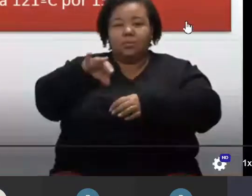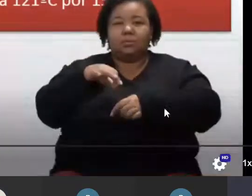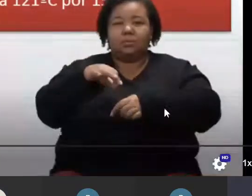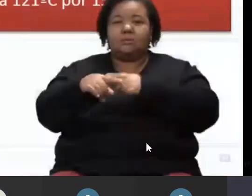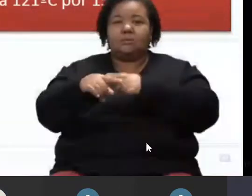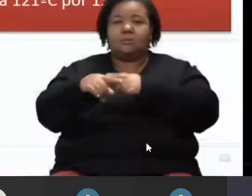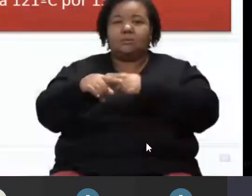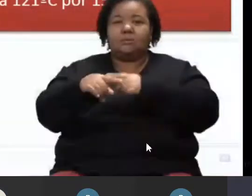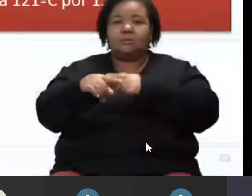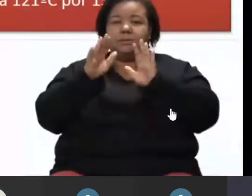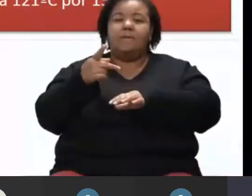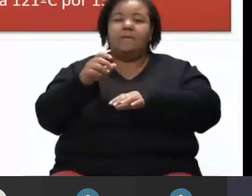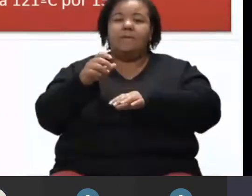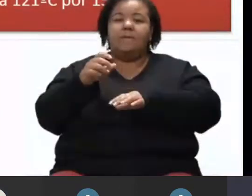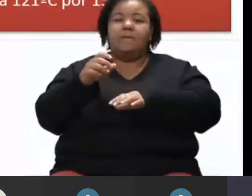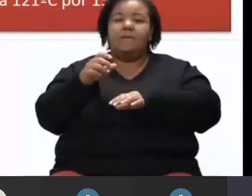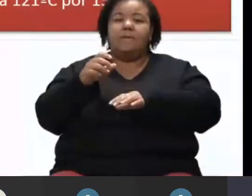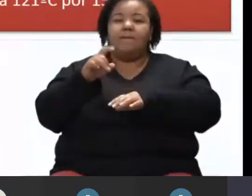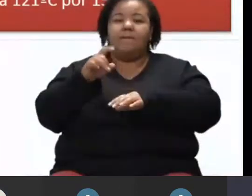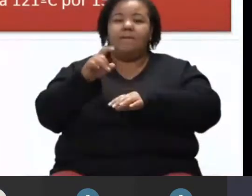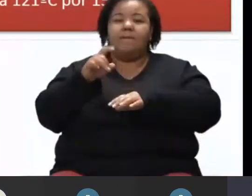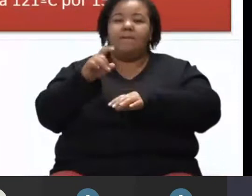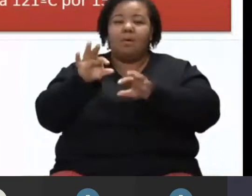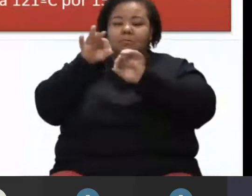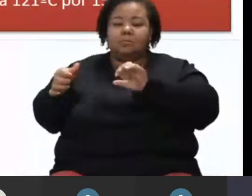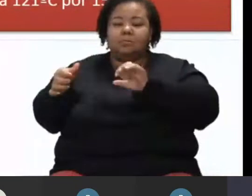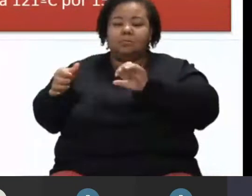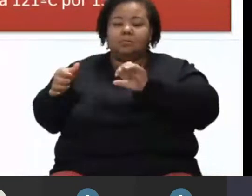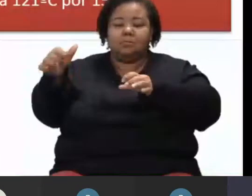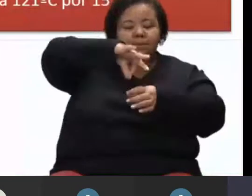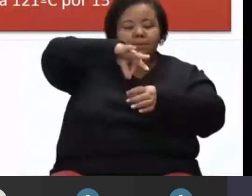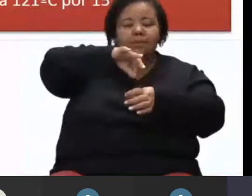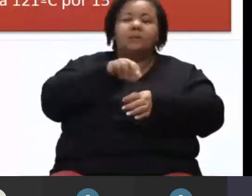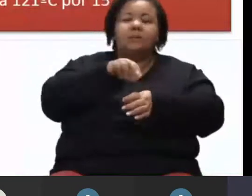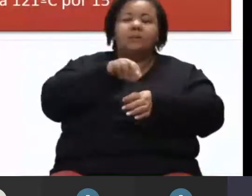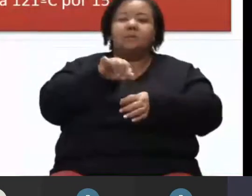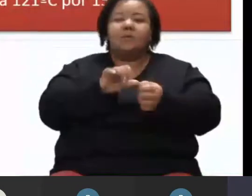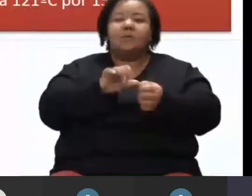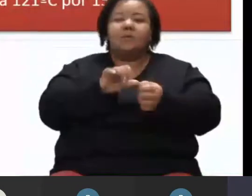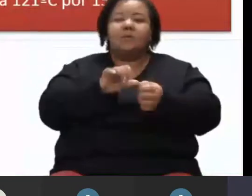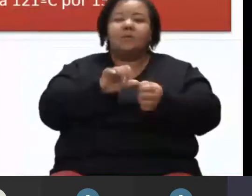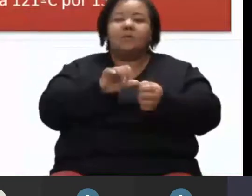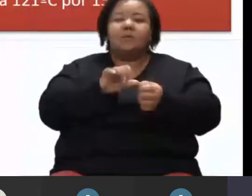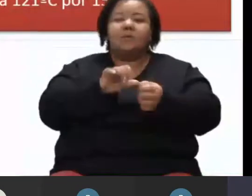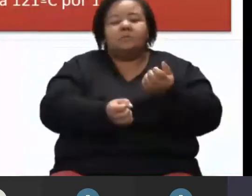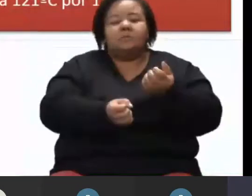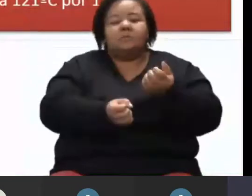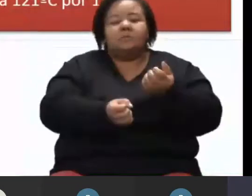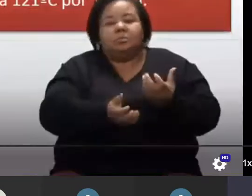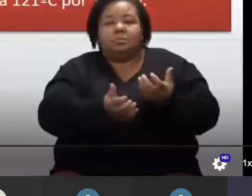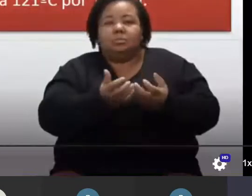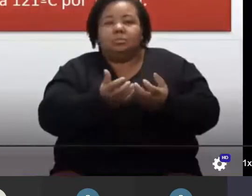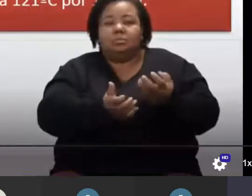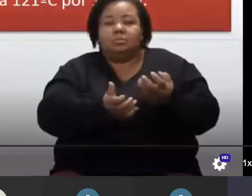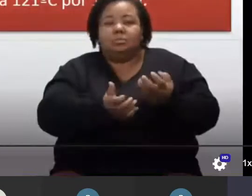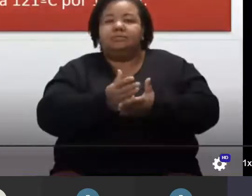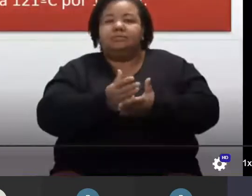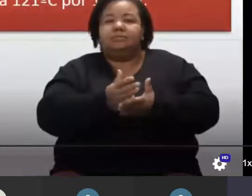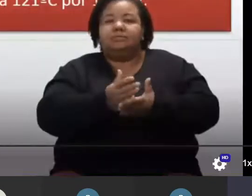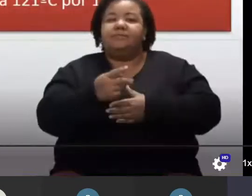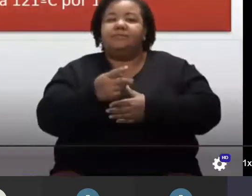você diluiu esse pó, que é o pó do meio de cultura, você vai aquecer ele no bico de